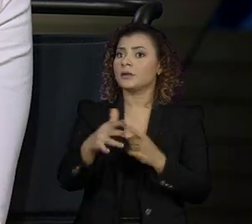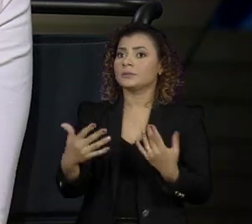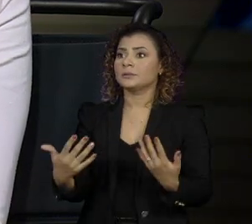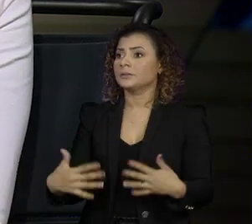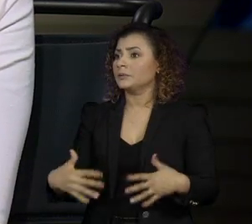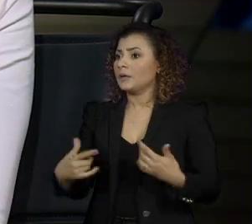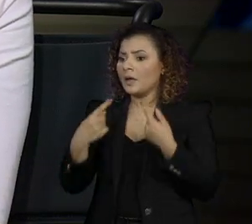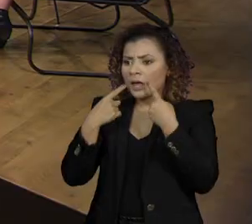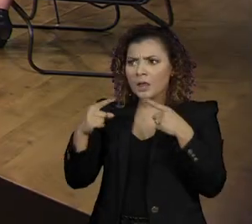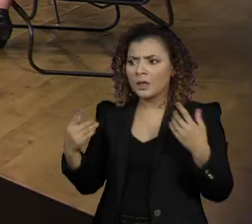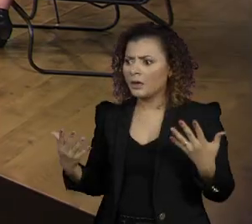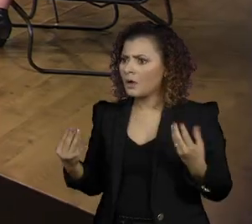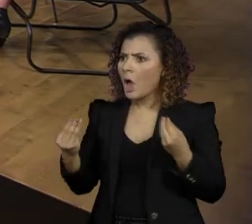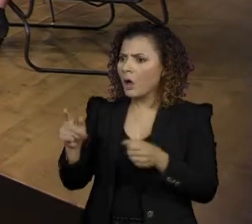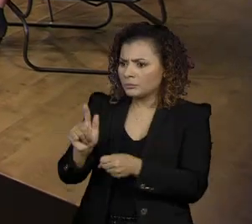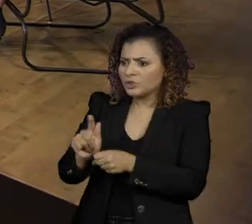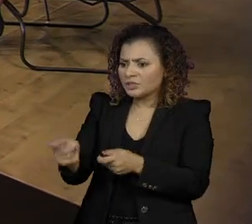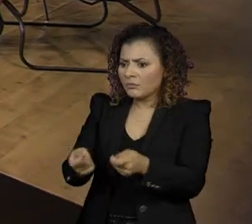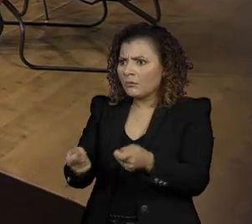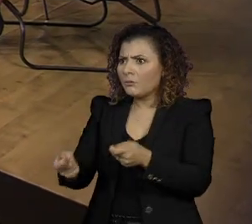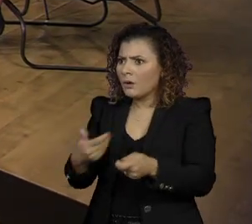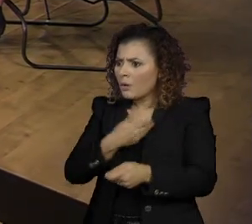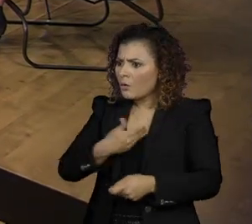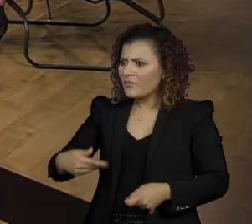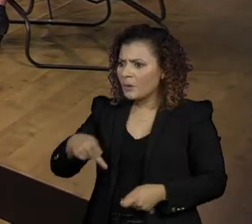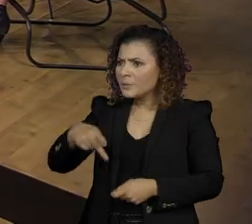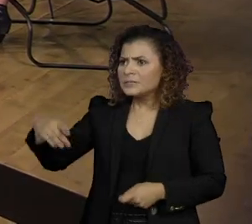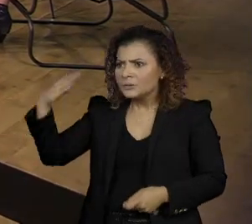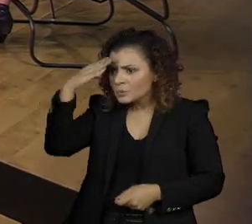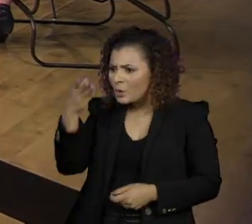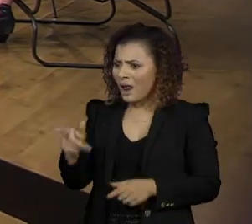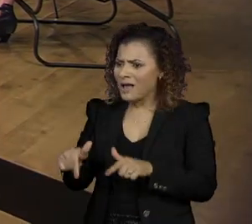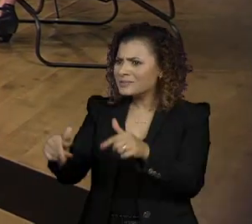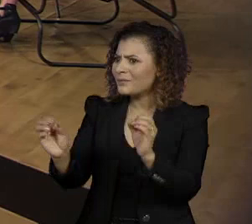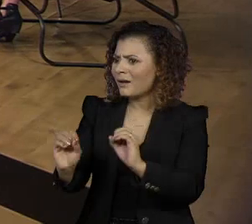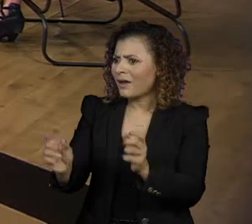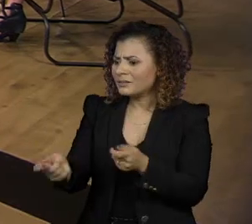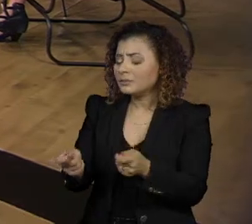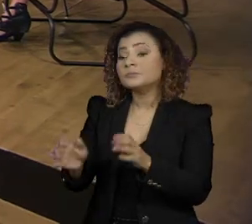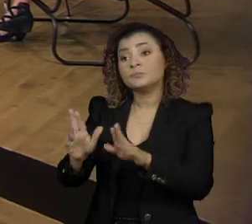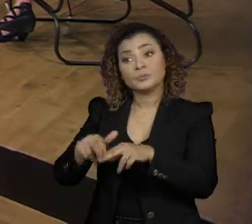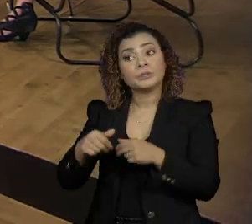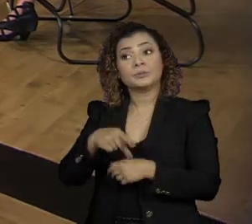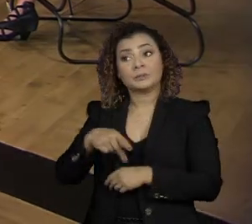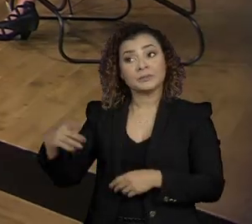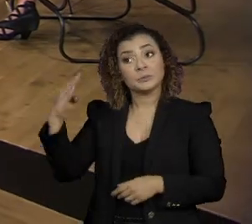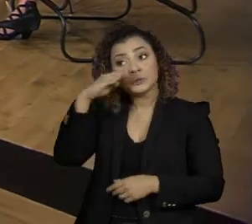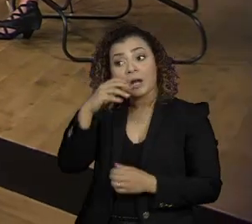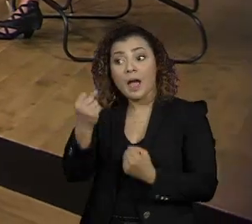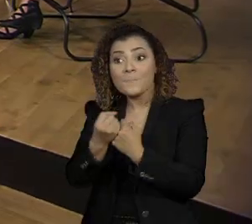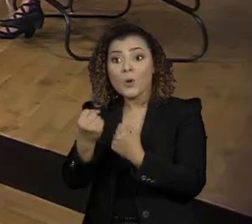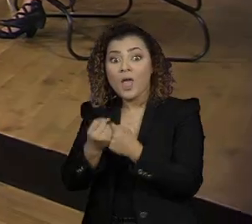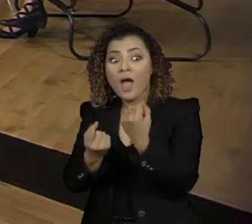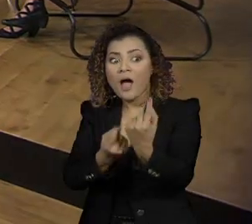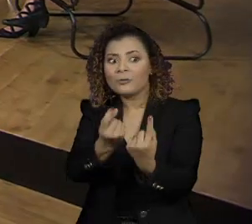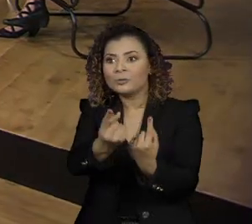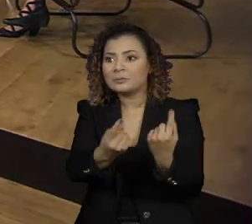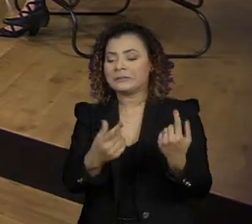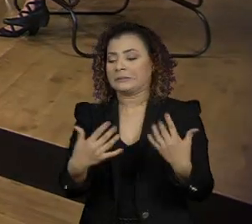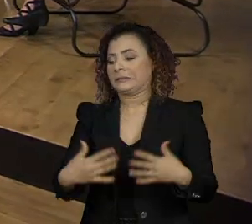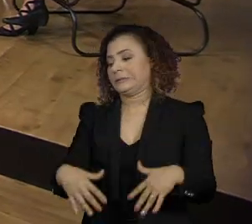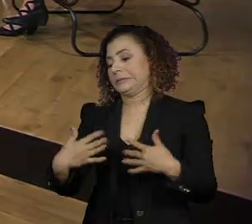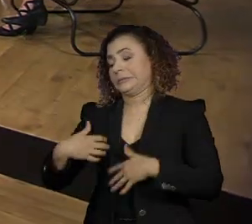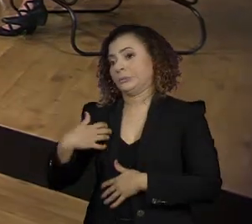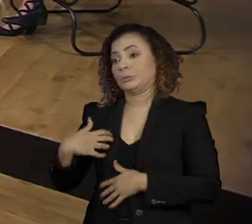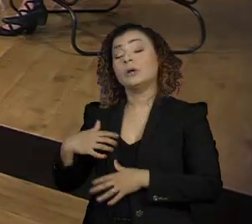mais crítica sobre a gestão da pandemia por parte do Bolsonaro, o custo de continuar apoiando o presidente vai se tornando cada vez mais alto. E isso